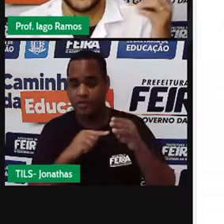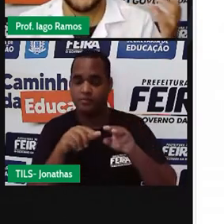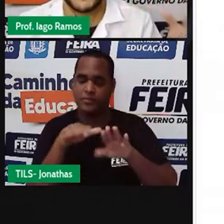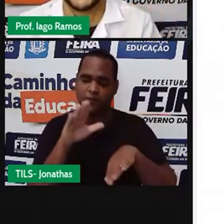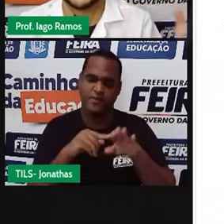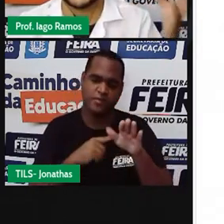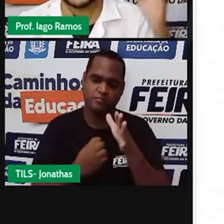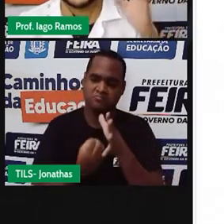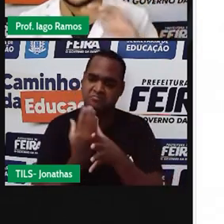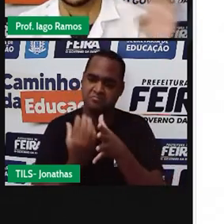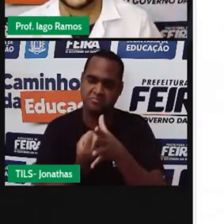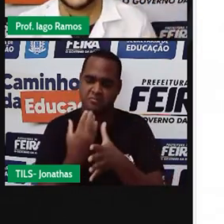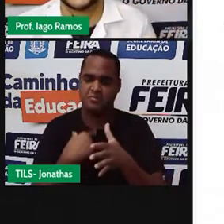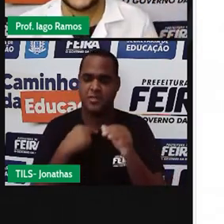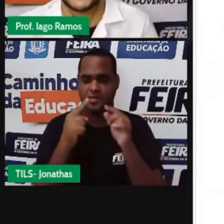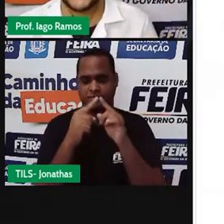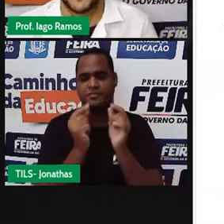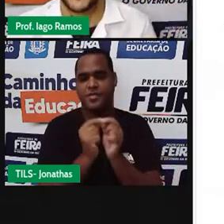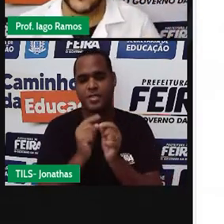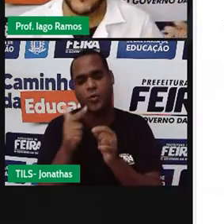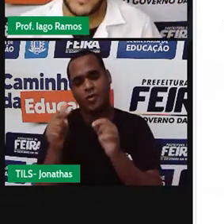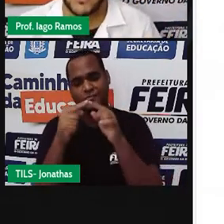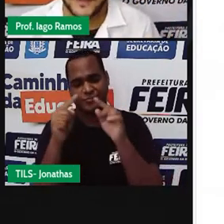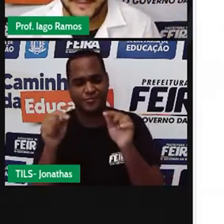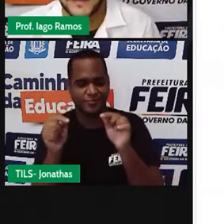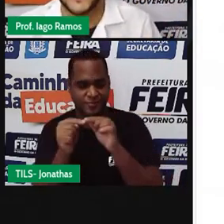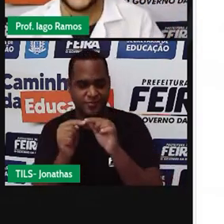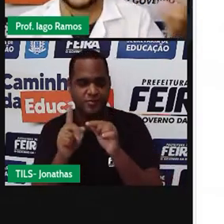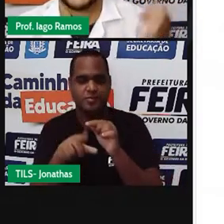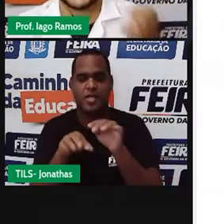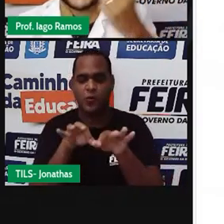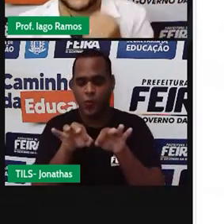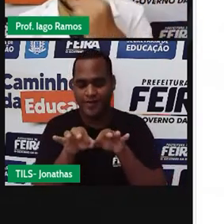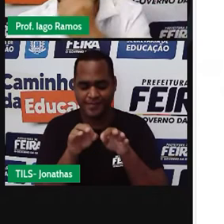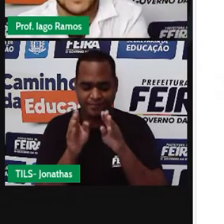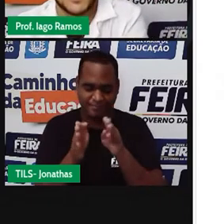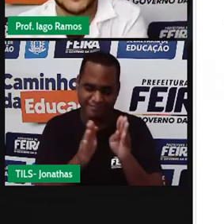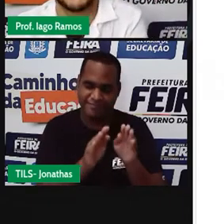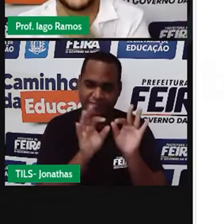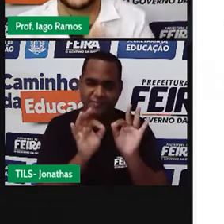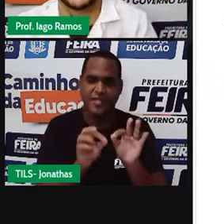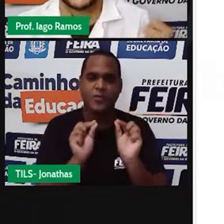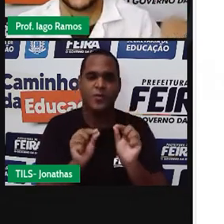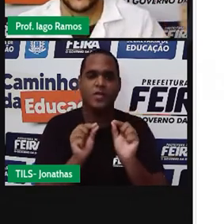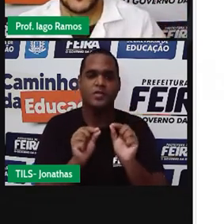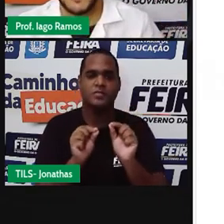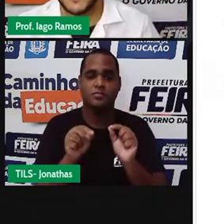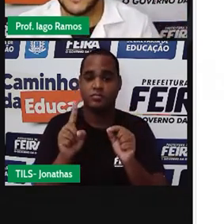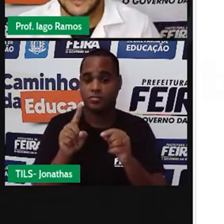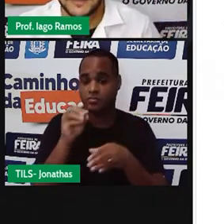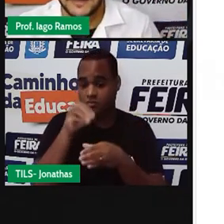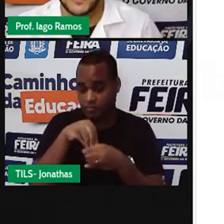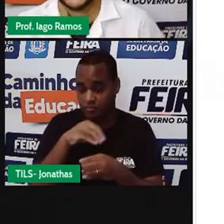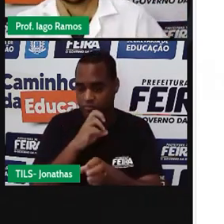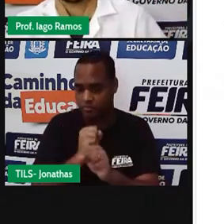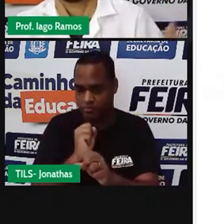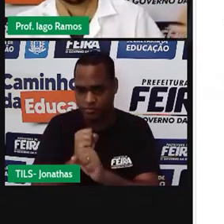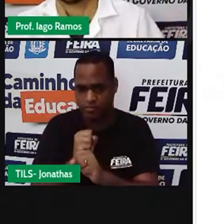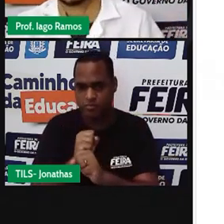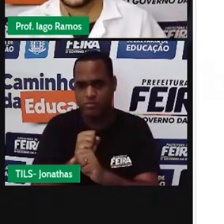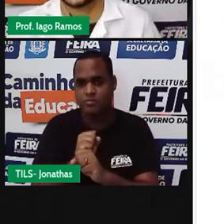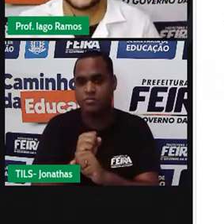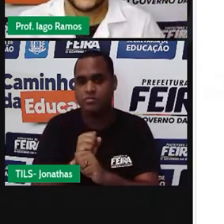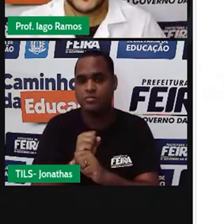aparece só parênteses e colchetes Qual é a ordem faz as contas que estiverem dentro dos parênteses